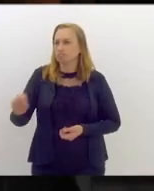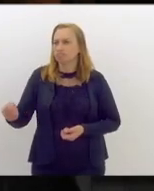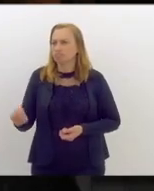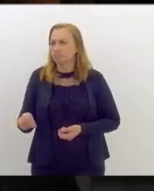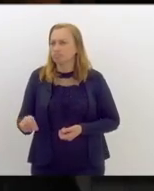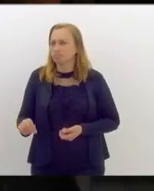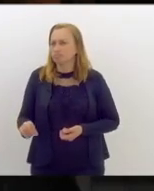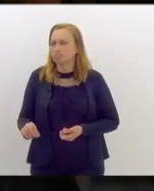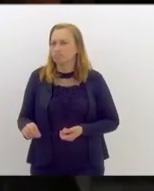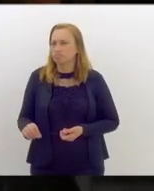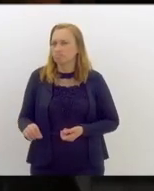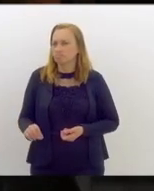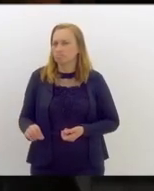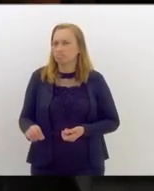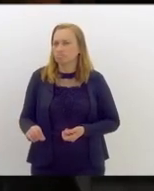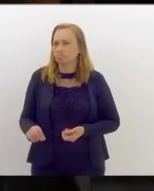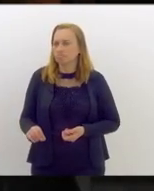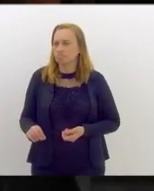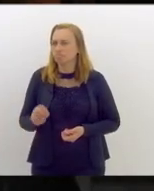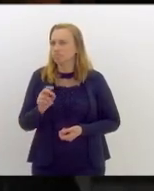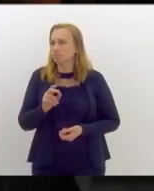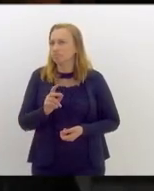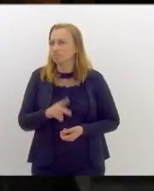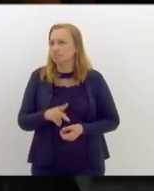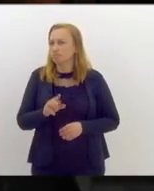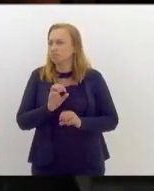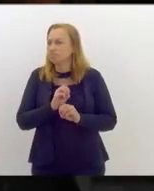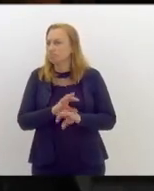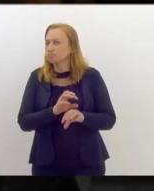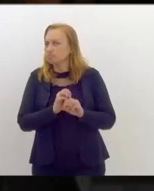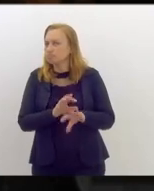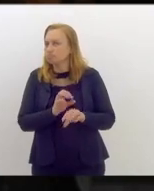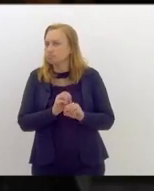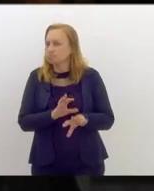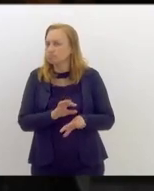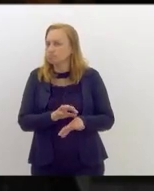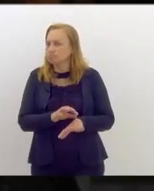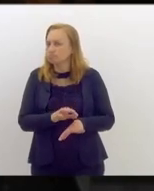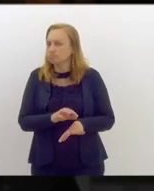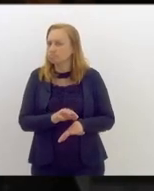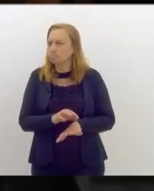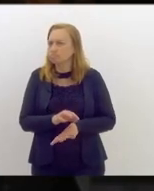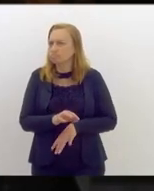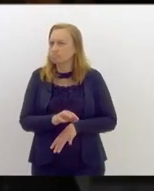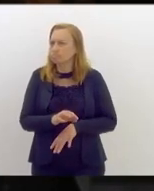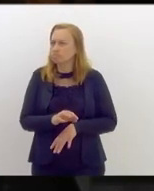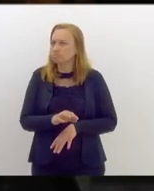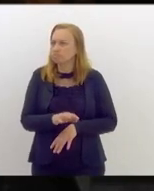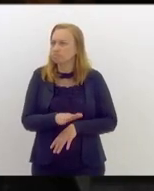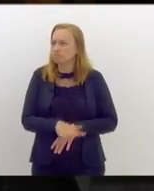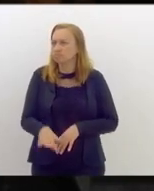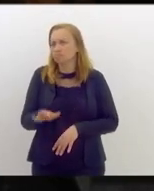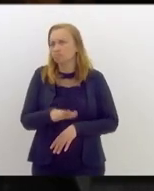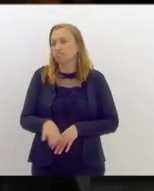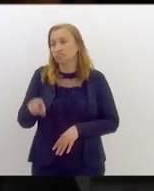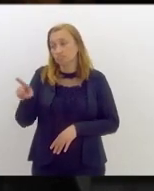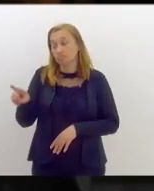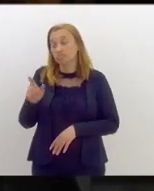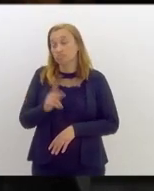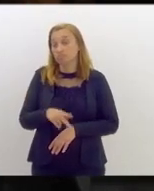o professor que tem a tarefa de Educar as nossas crianças esse